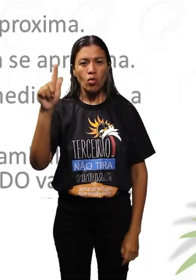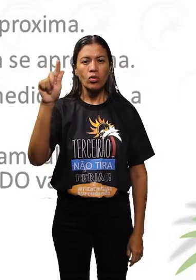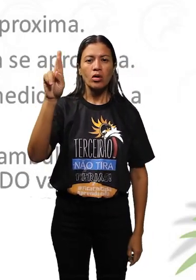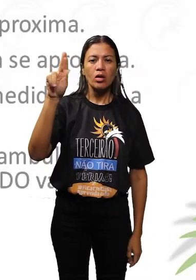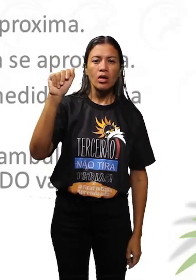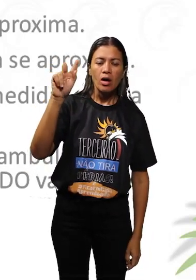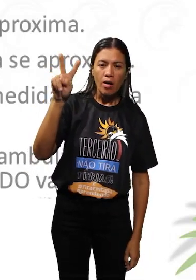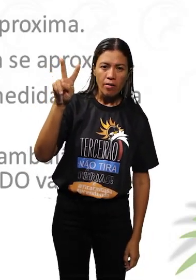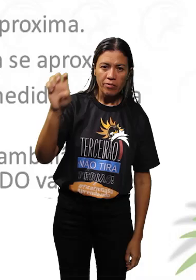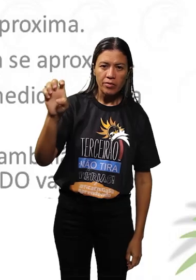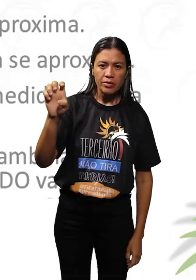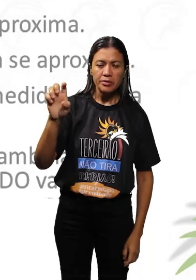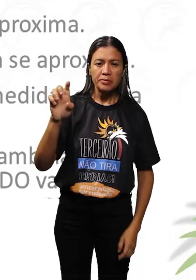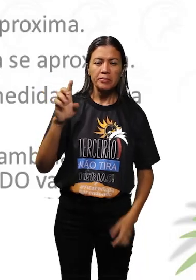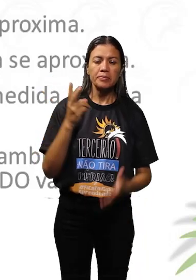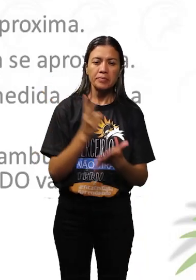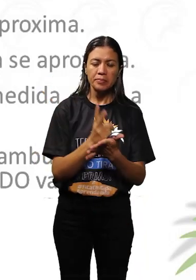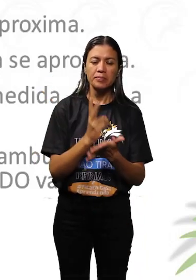se